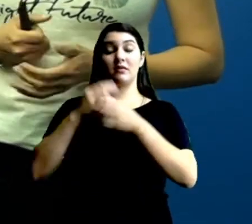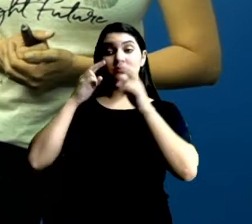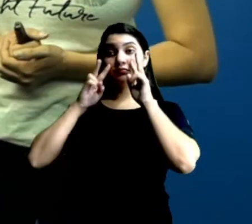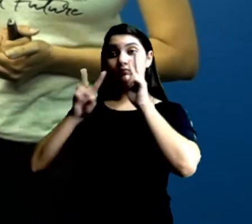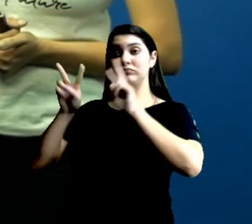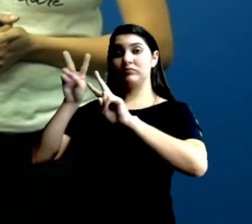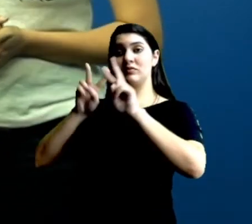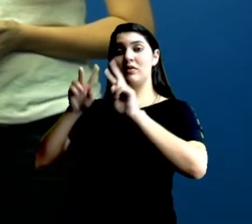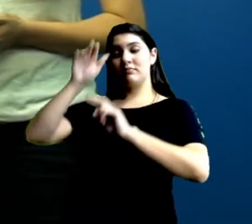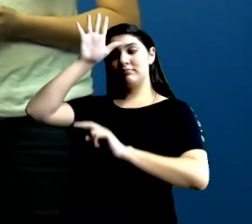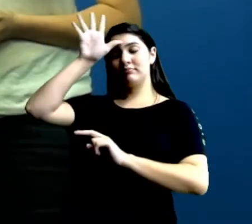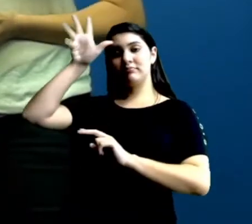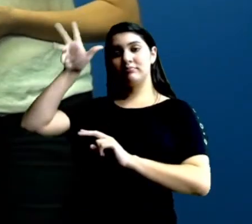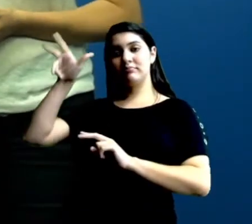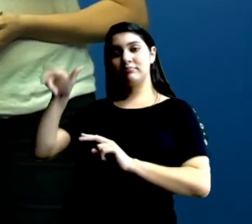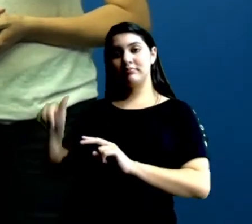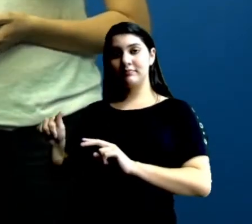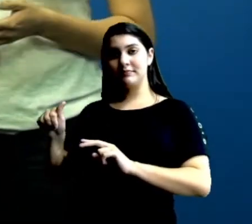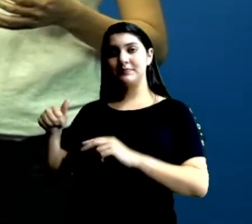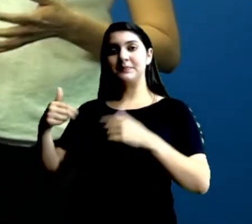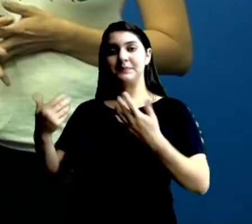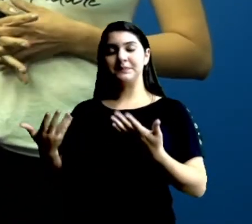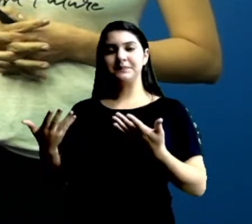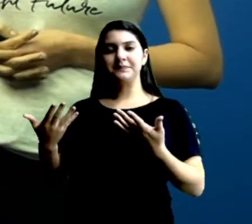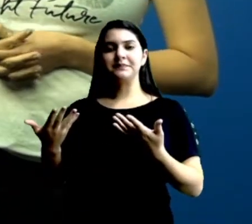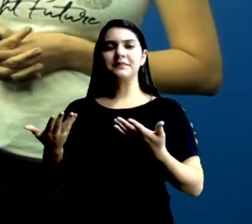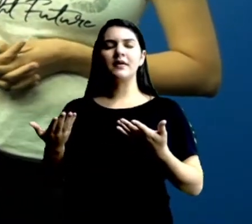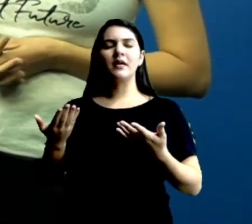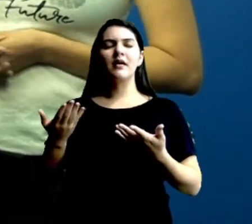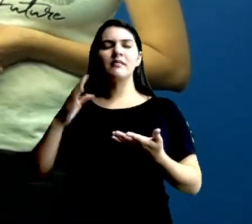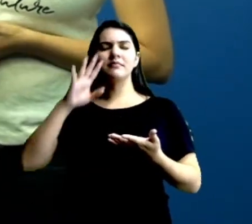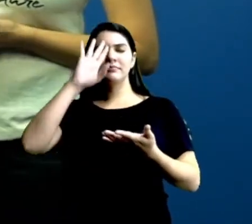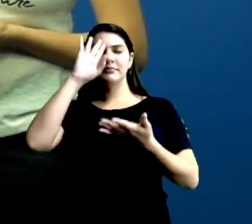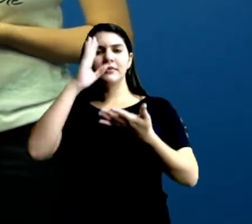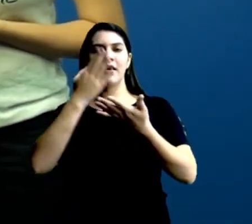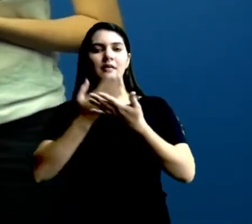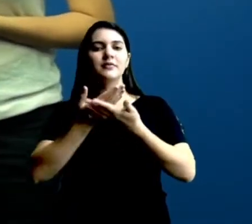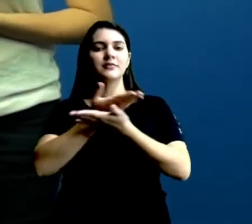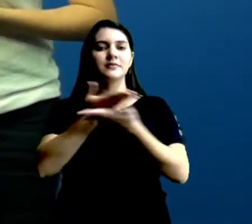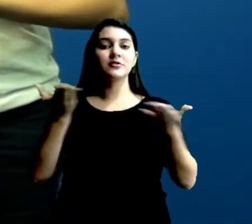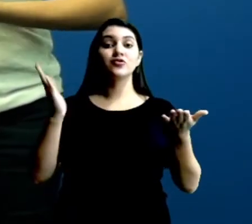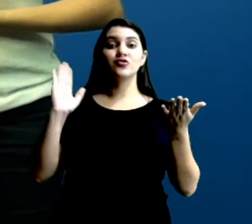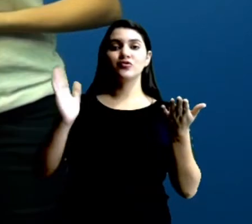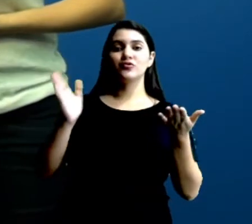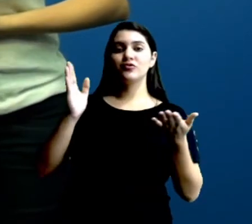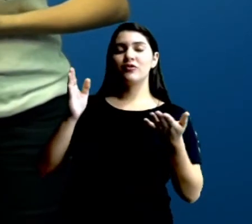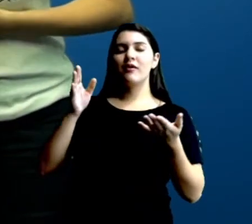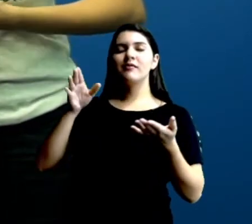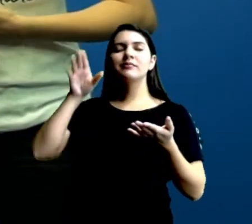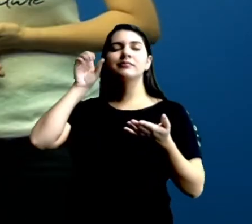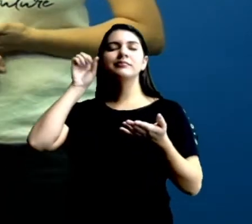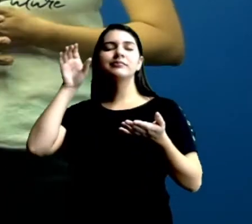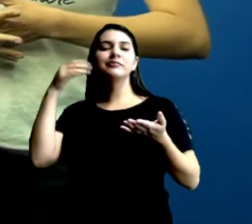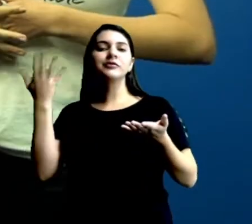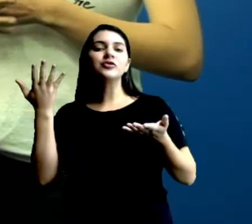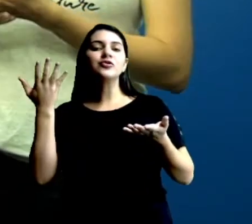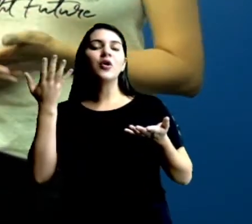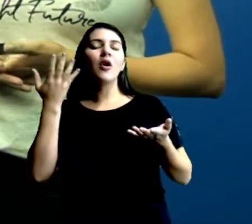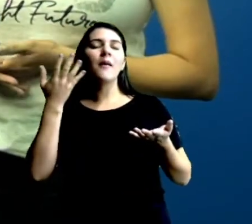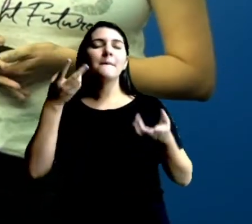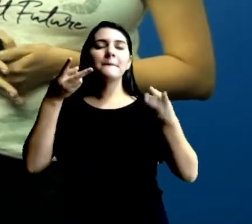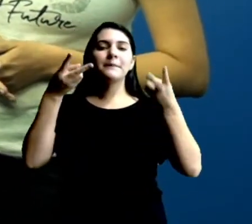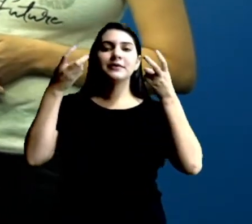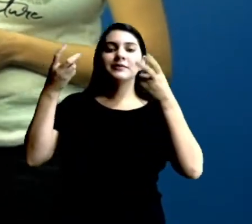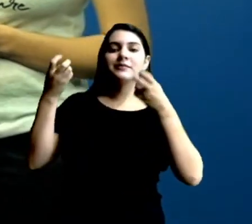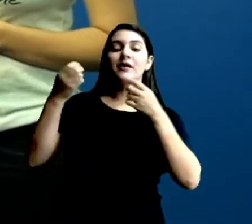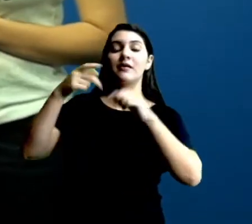ver sobre a África. Então, acredito que vocês já ouviram falar sobre a África, né? Um país bem